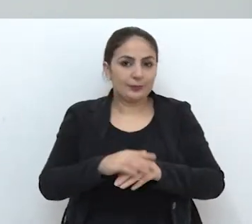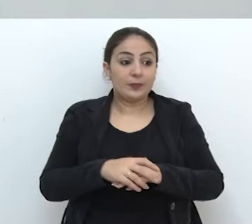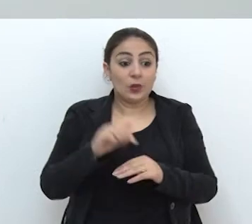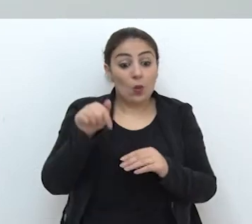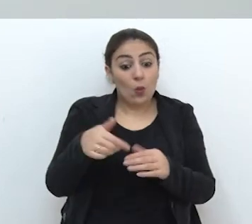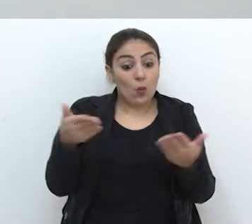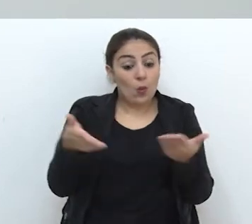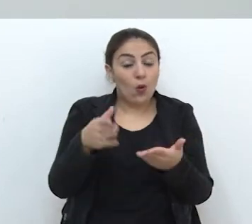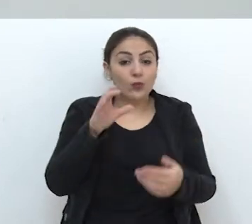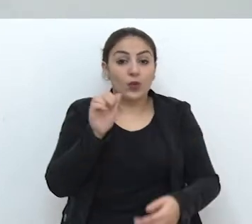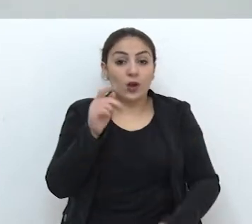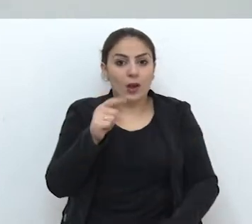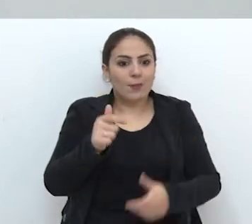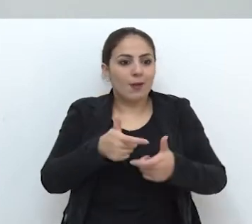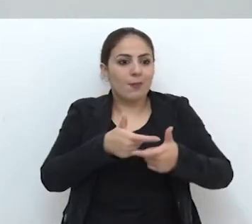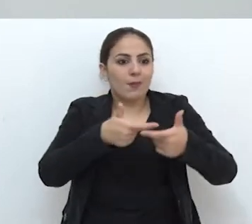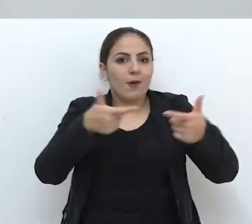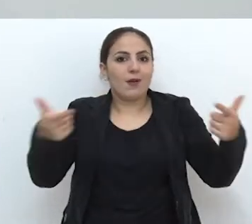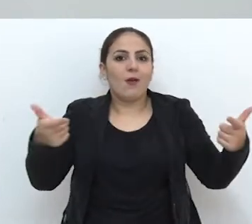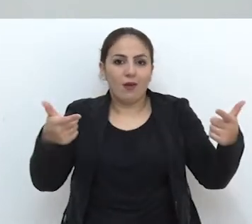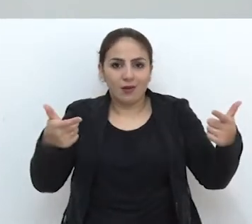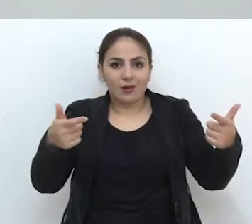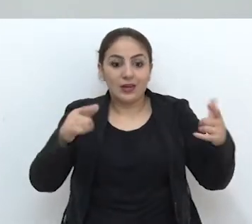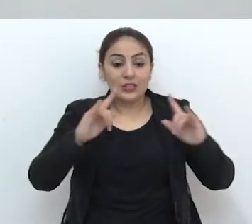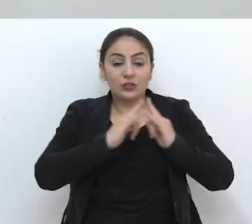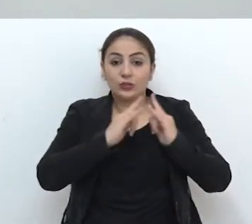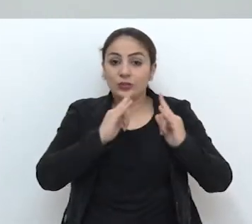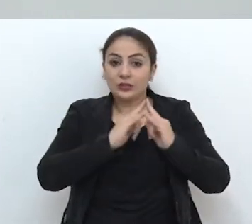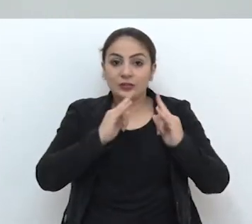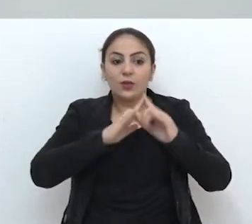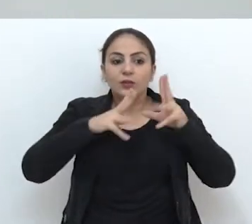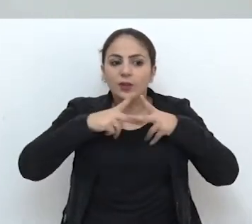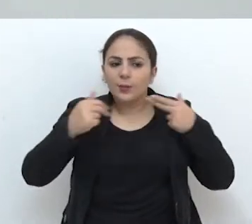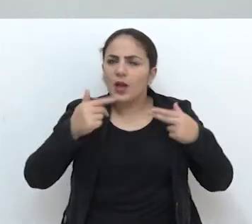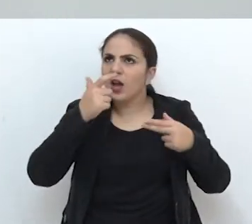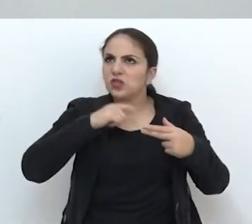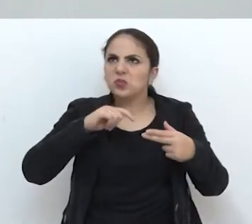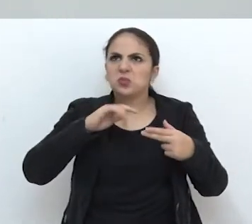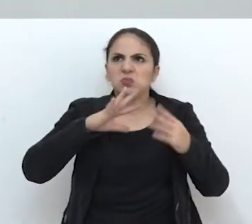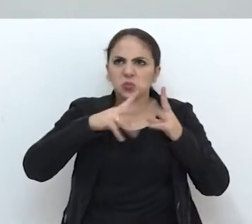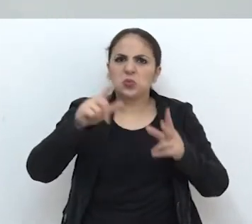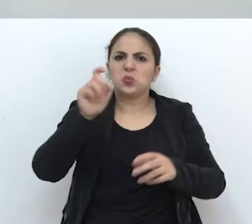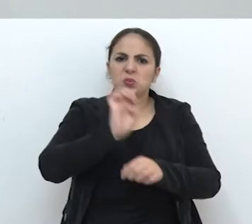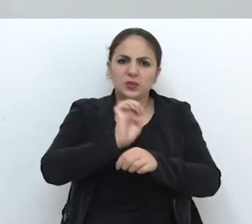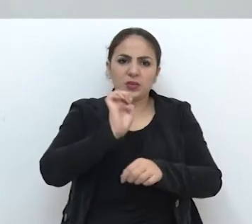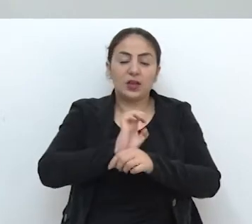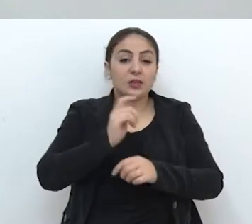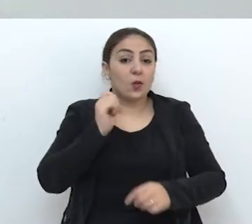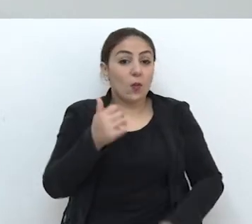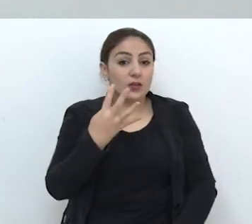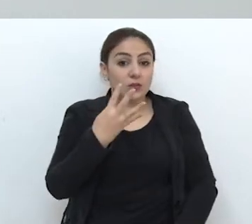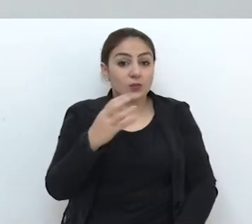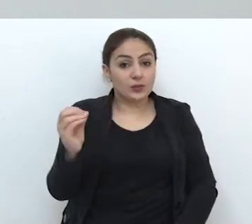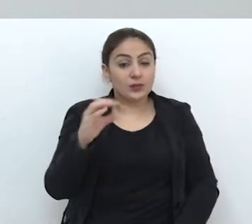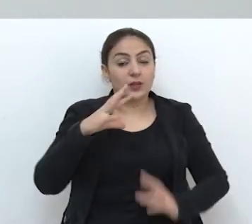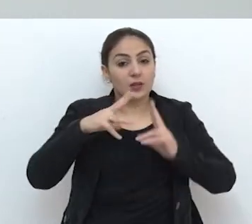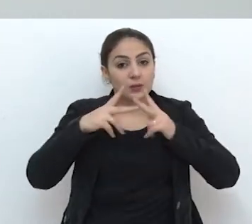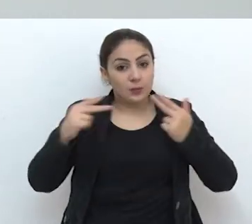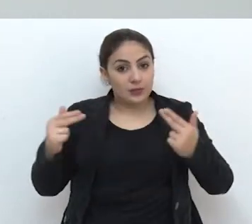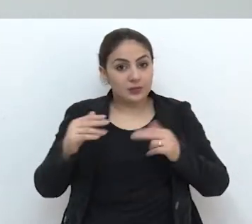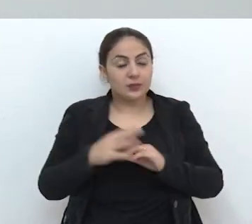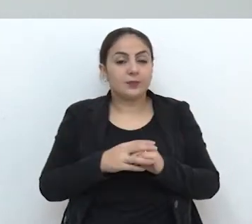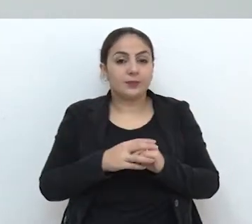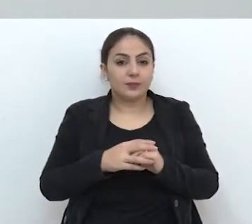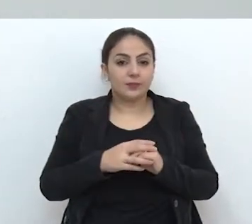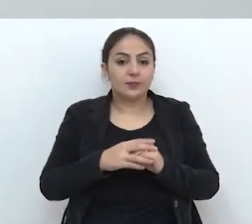o CAPA é o maior abrigo de animais, talvez até do norte do estado, abrigando quase 400 animais. Hoje